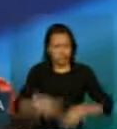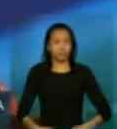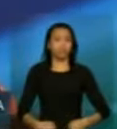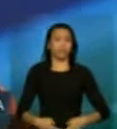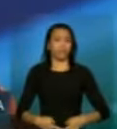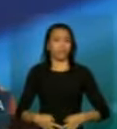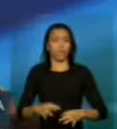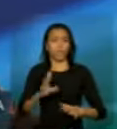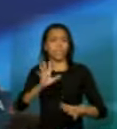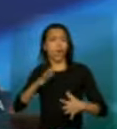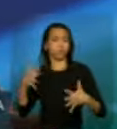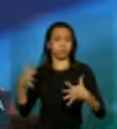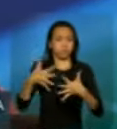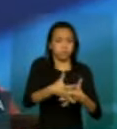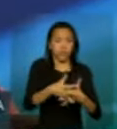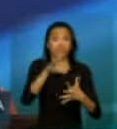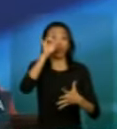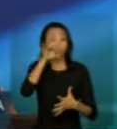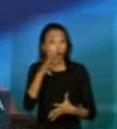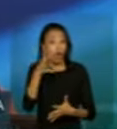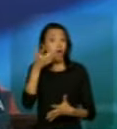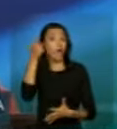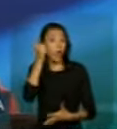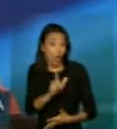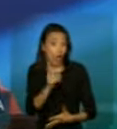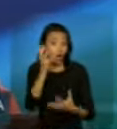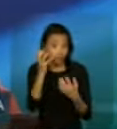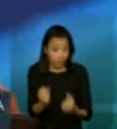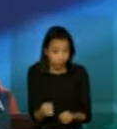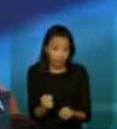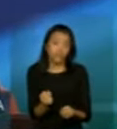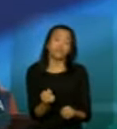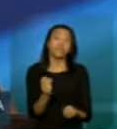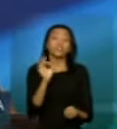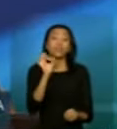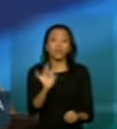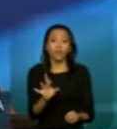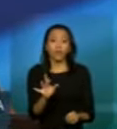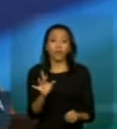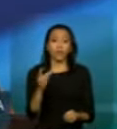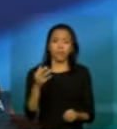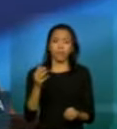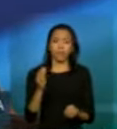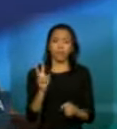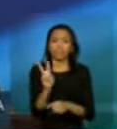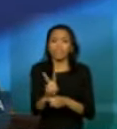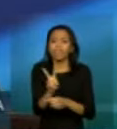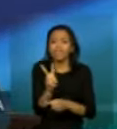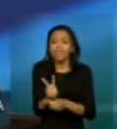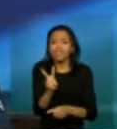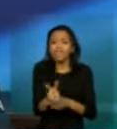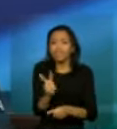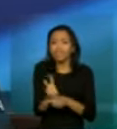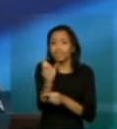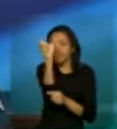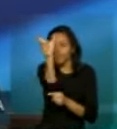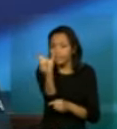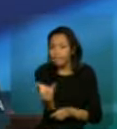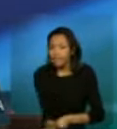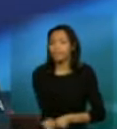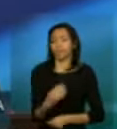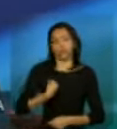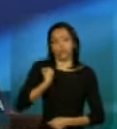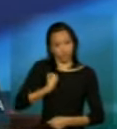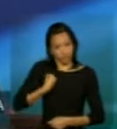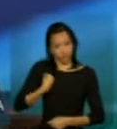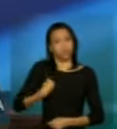não intervenção e só aprovamos ações excepcionais em defesa da preservação de